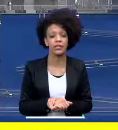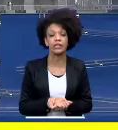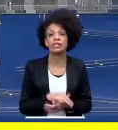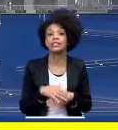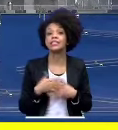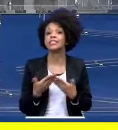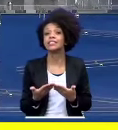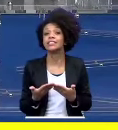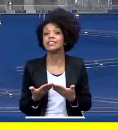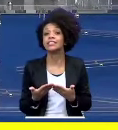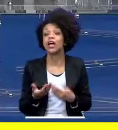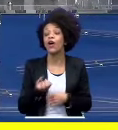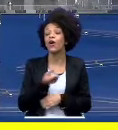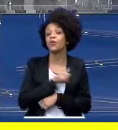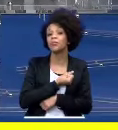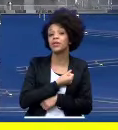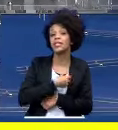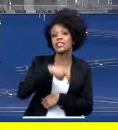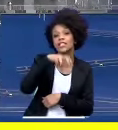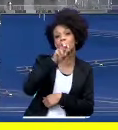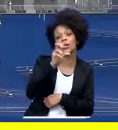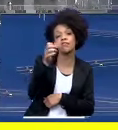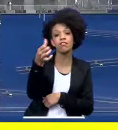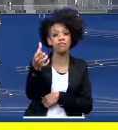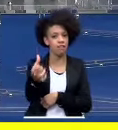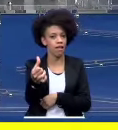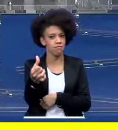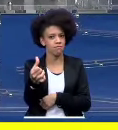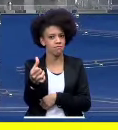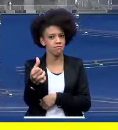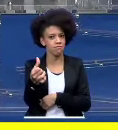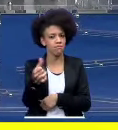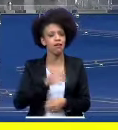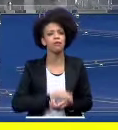Vamos lá, bola 56.